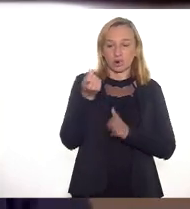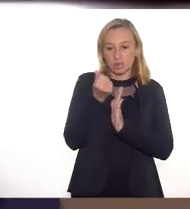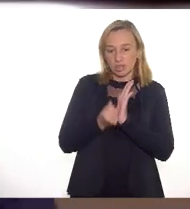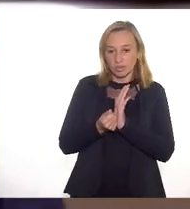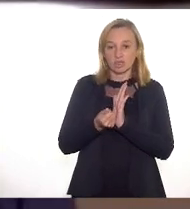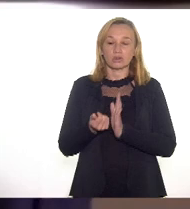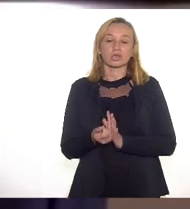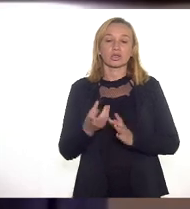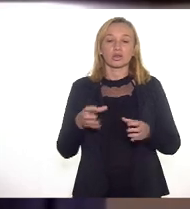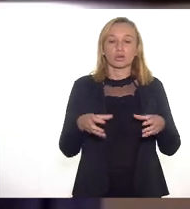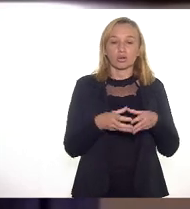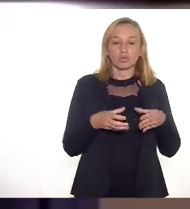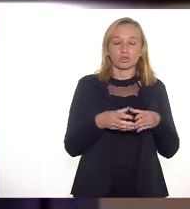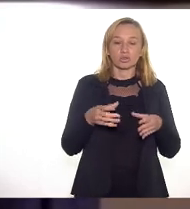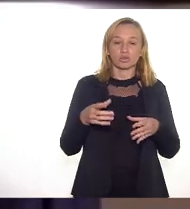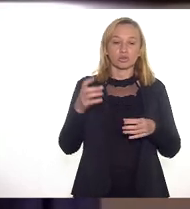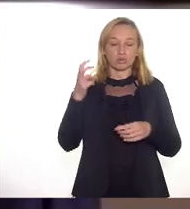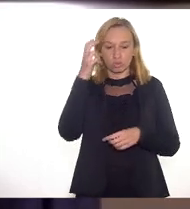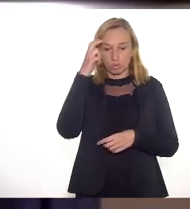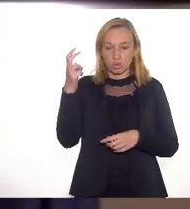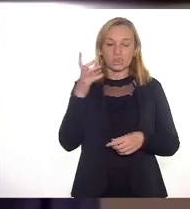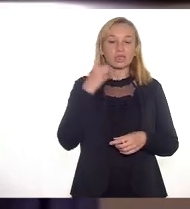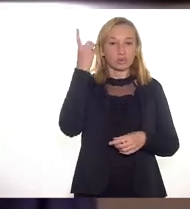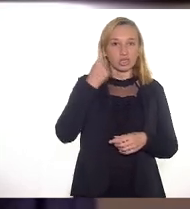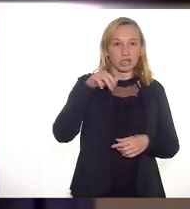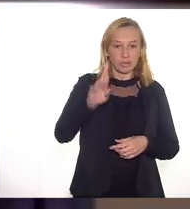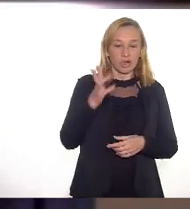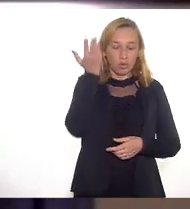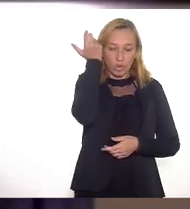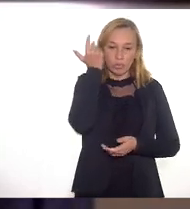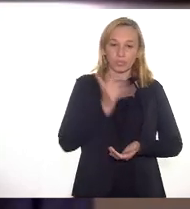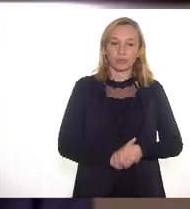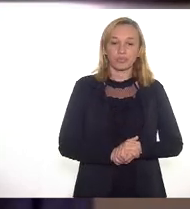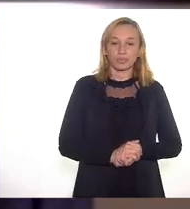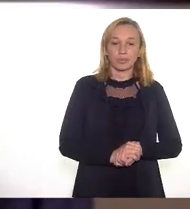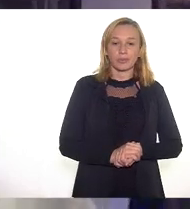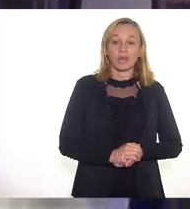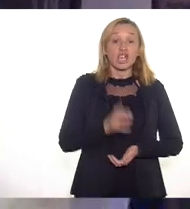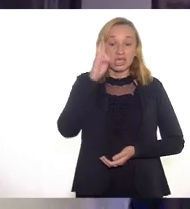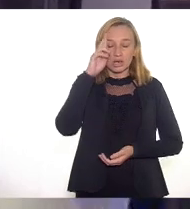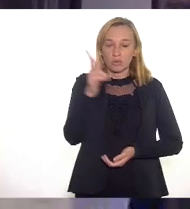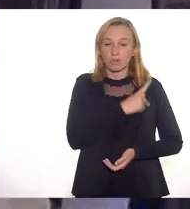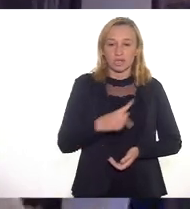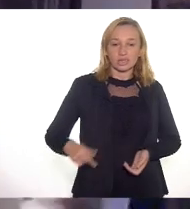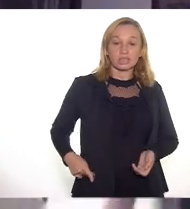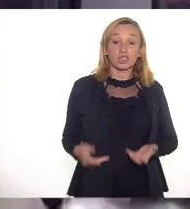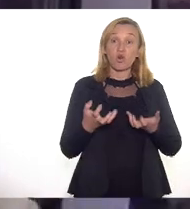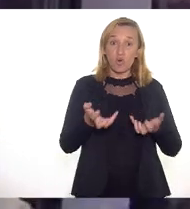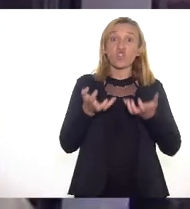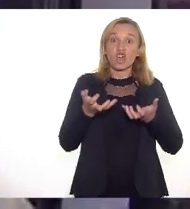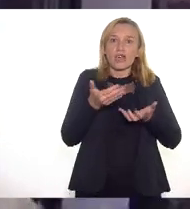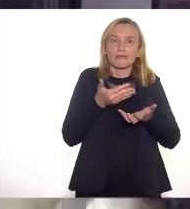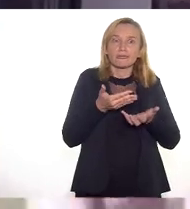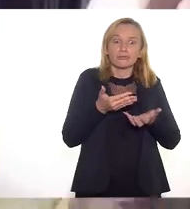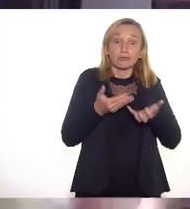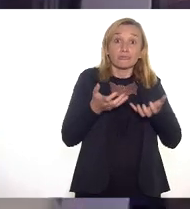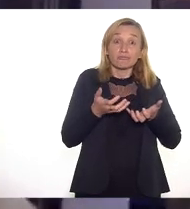Permite parecer pela Comissão de Cultura, deputado Eliomar Coelho. Senhor presidente, eu quero